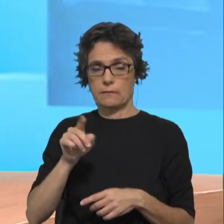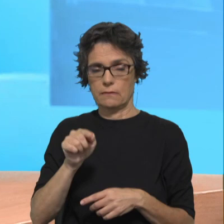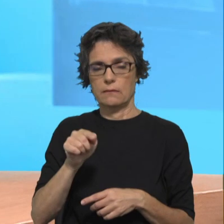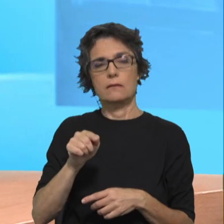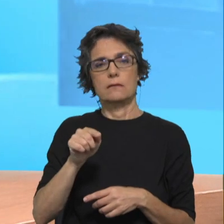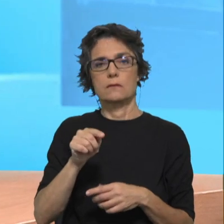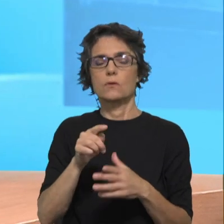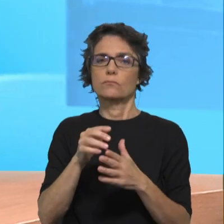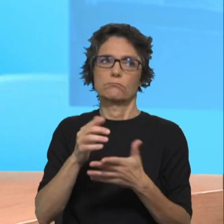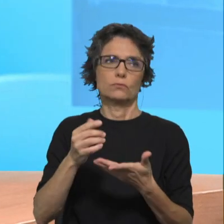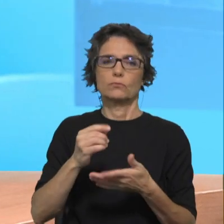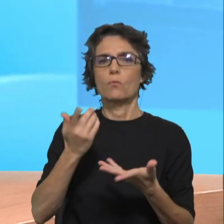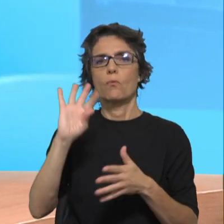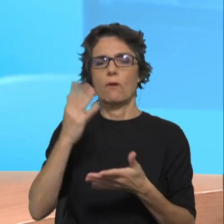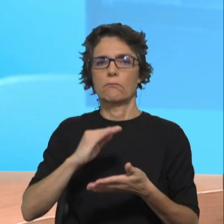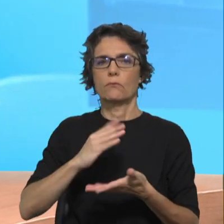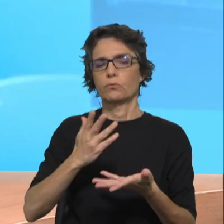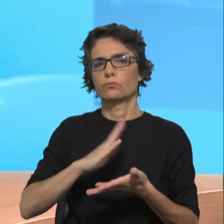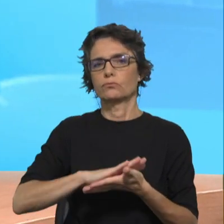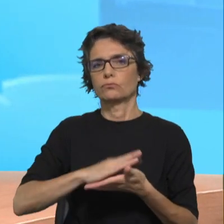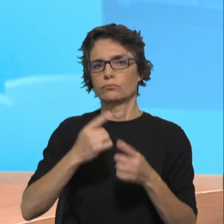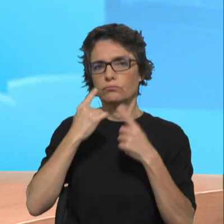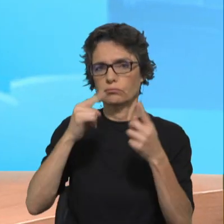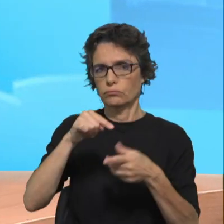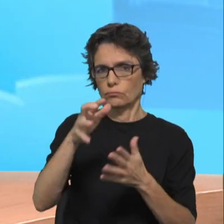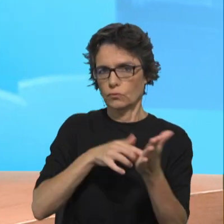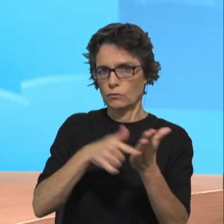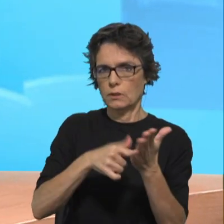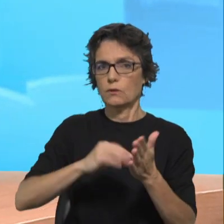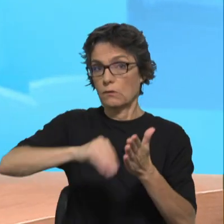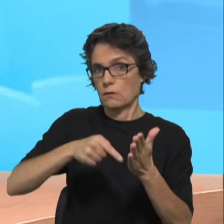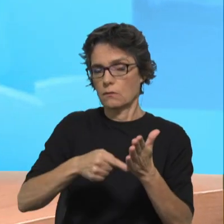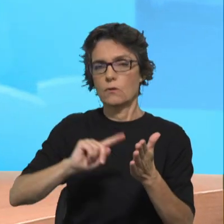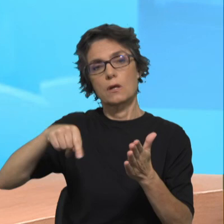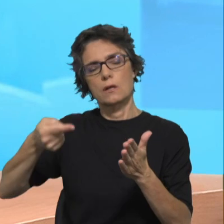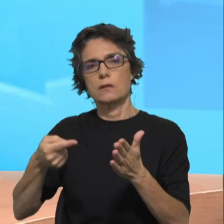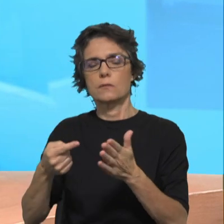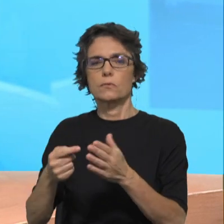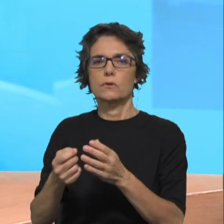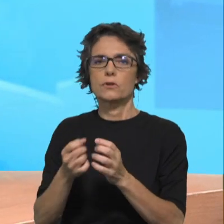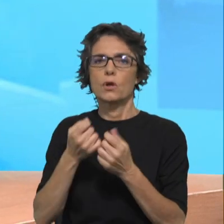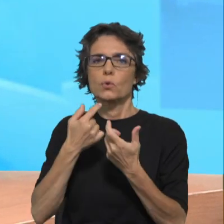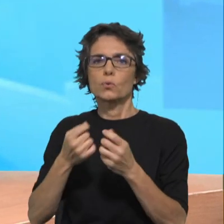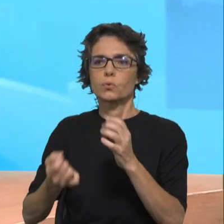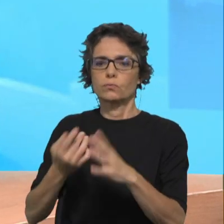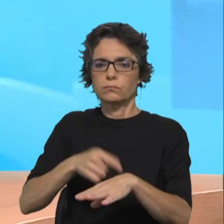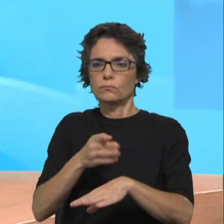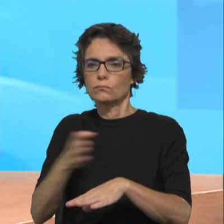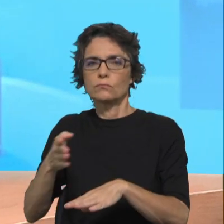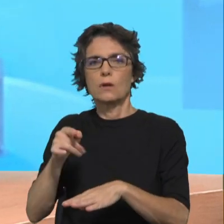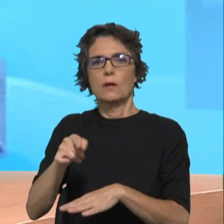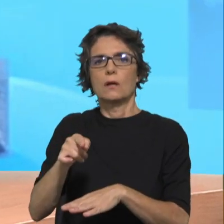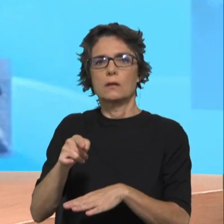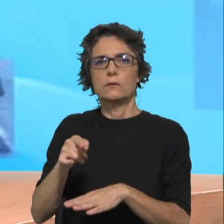publicação do texto, da assinatura do texto, não é? E depois o tempo da criação, que começou por